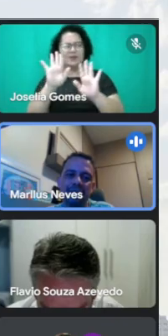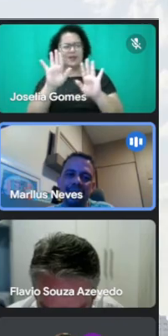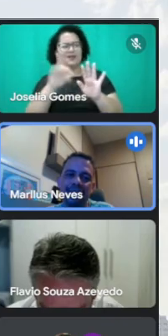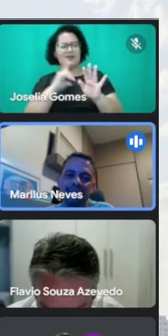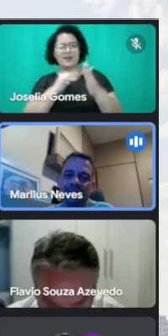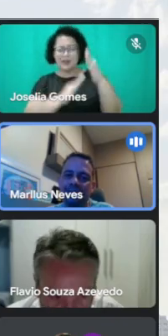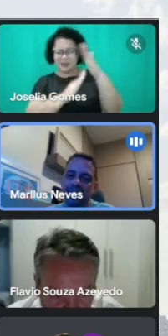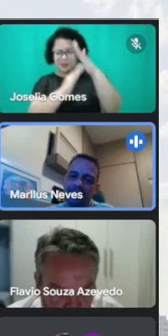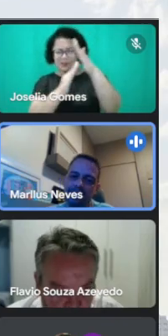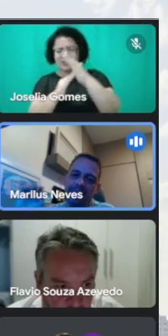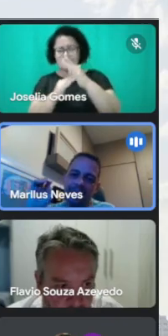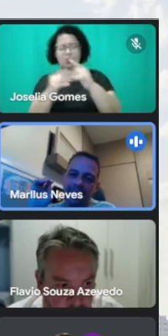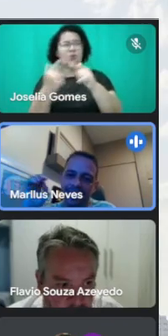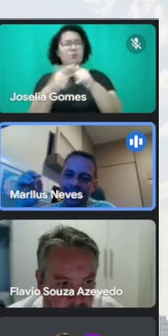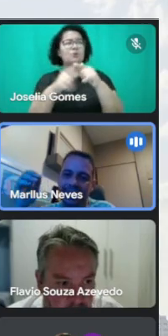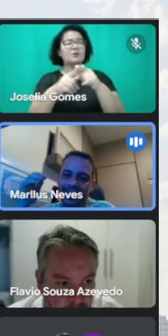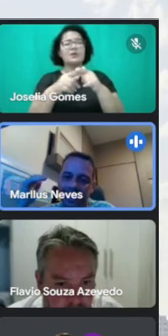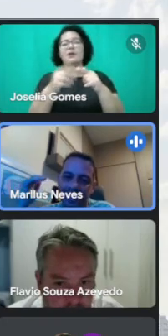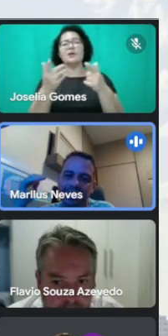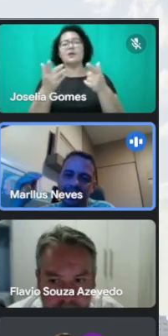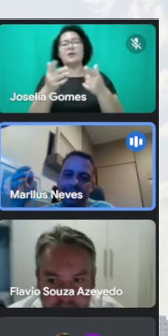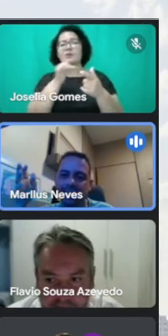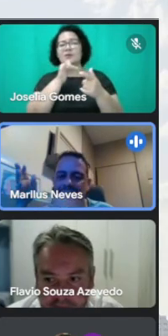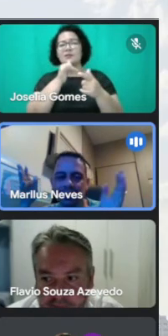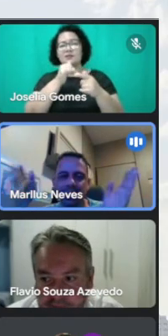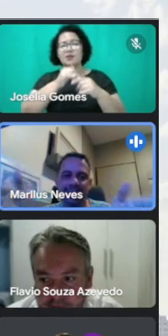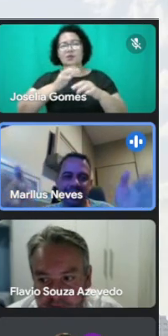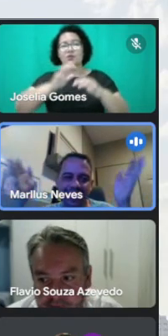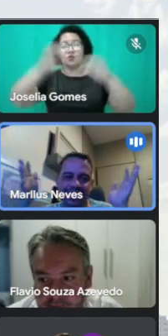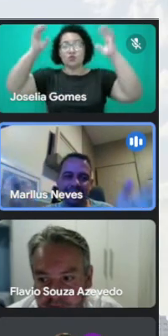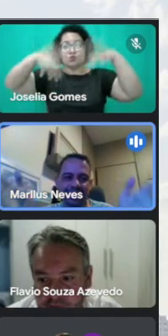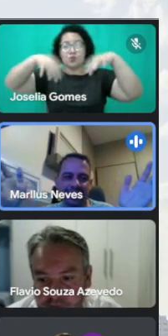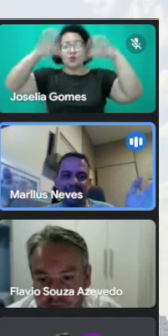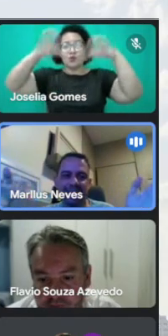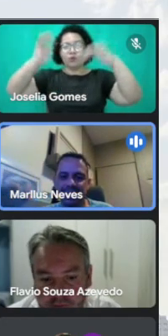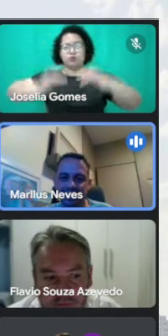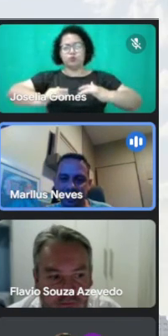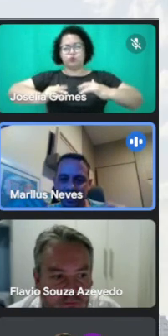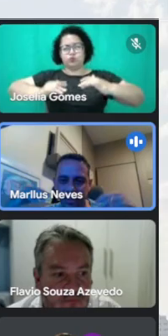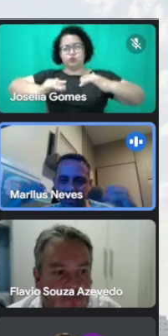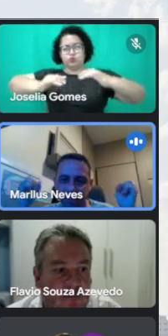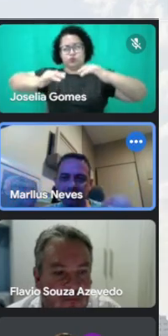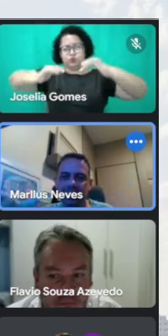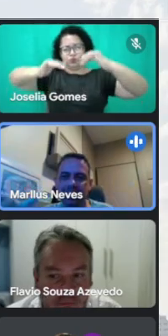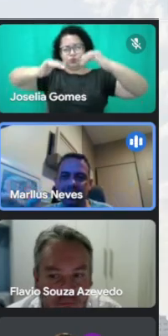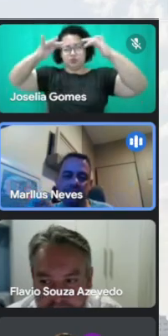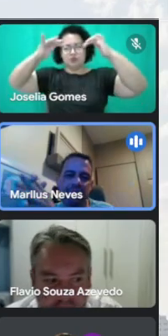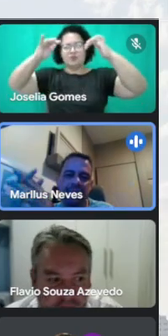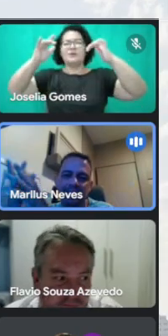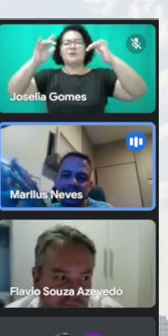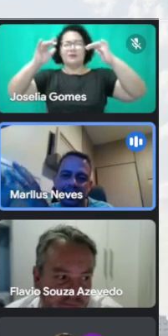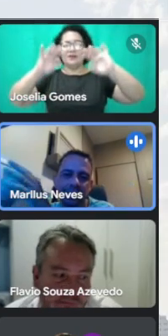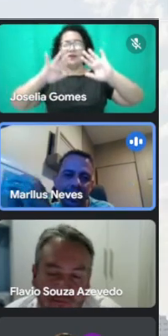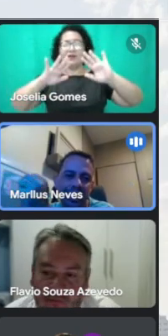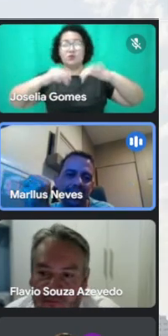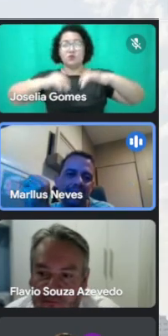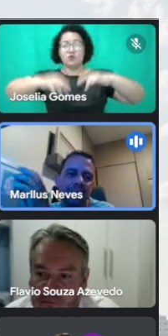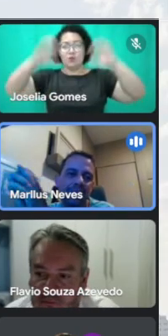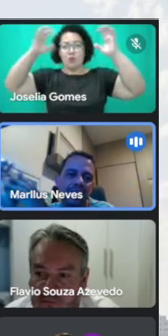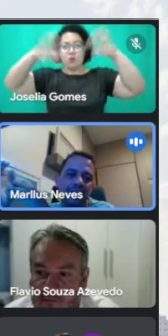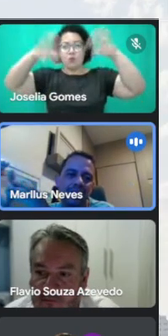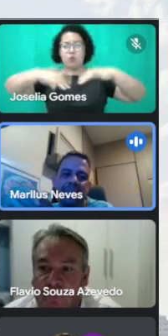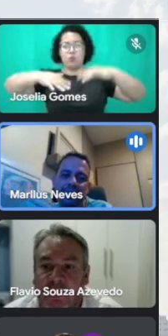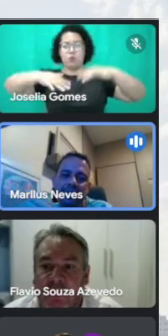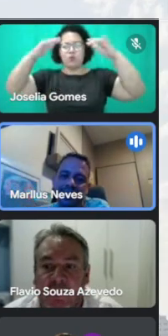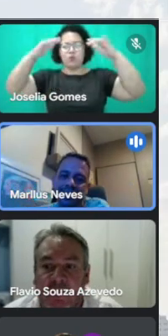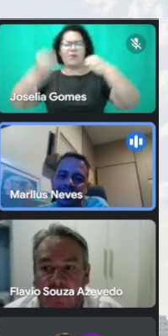porque, assim, quando vier um hidrograma, por exemplo, porque sempre tem esses riachinhos chegando, mas quando vier a chuva, eles